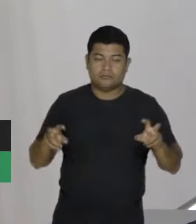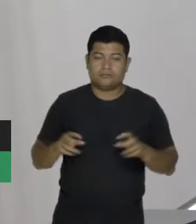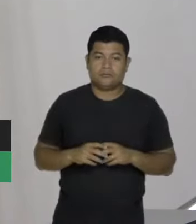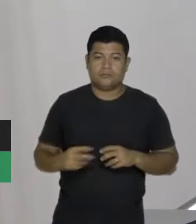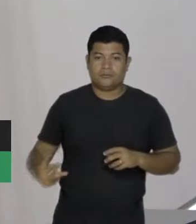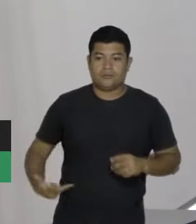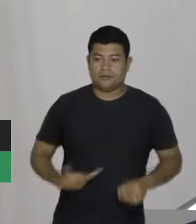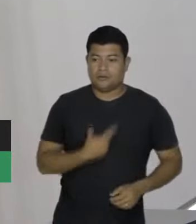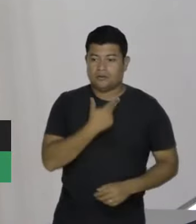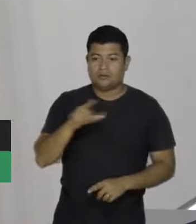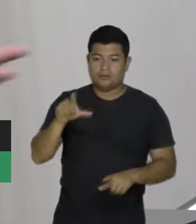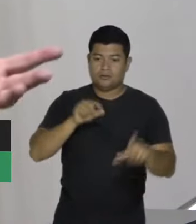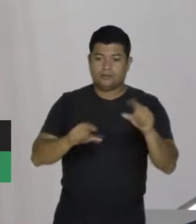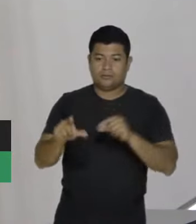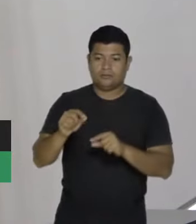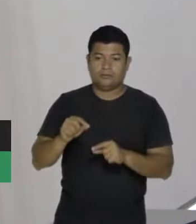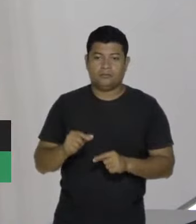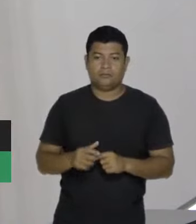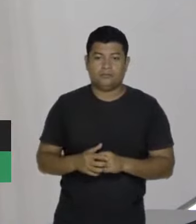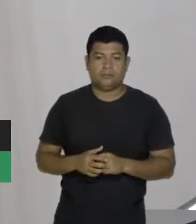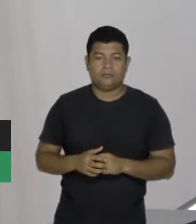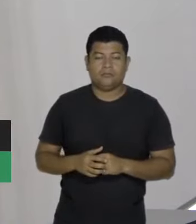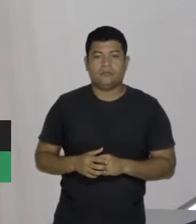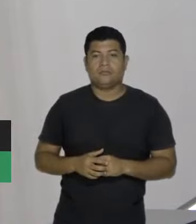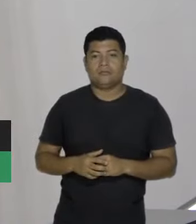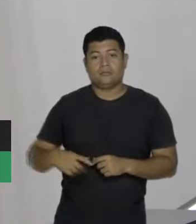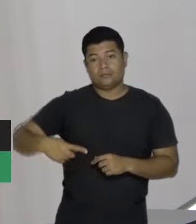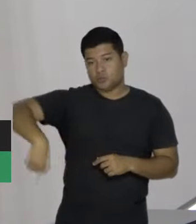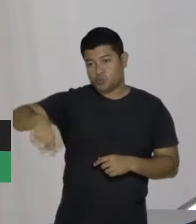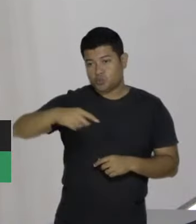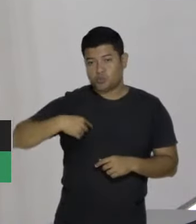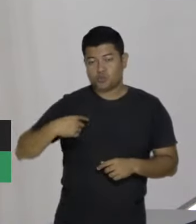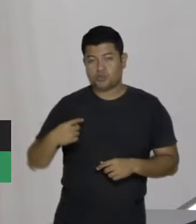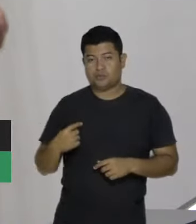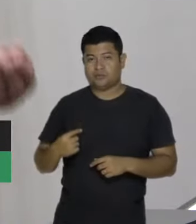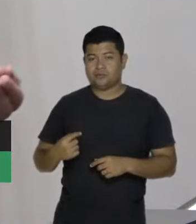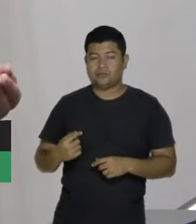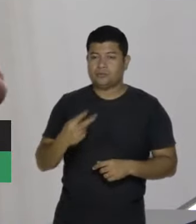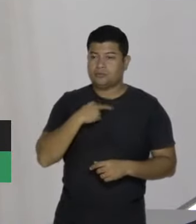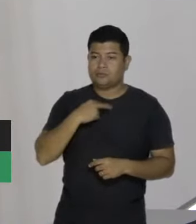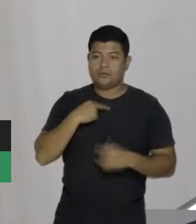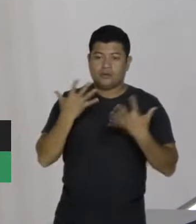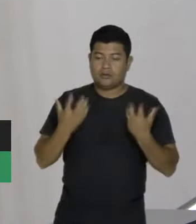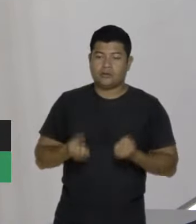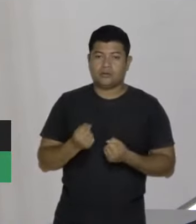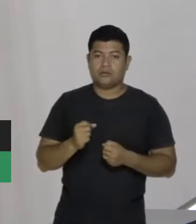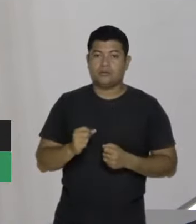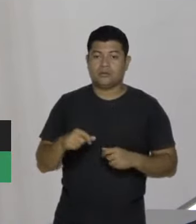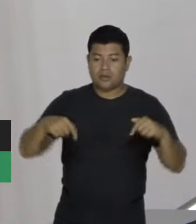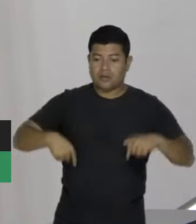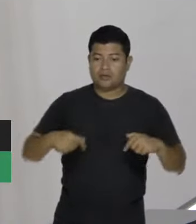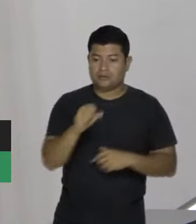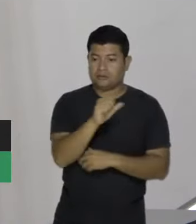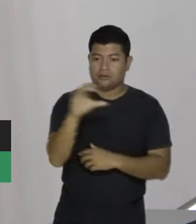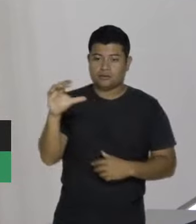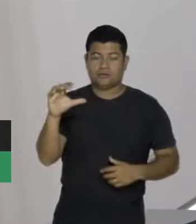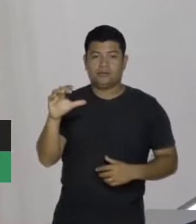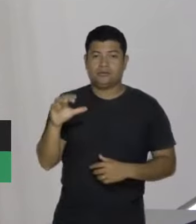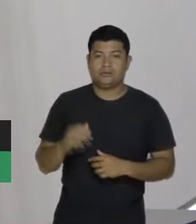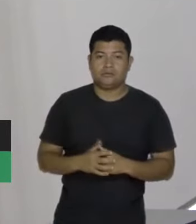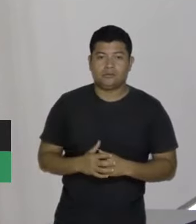cirurgias eletivas é inadmissível com o Estado, com o potencial de Santa Catarina, com